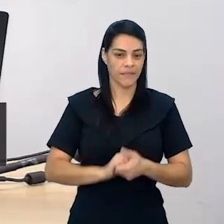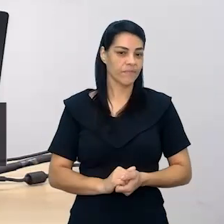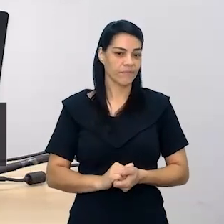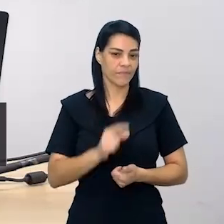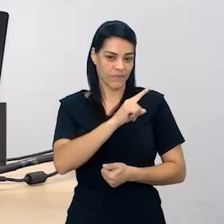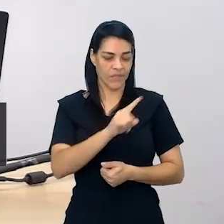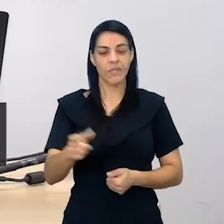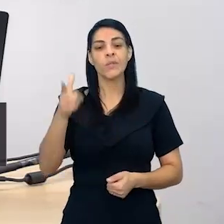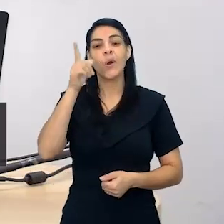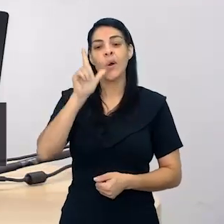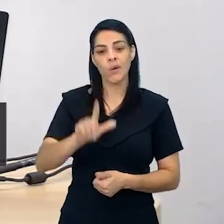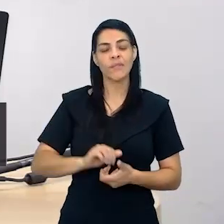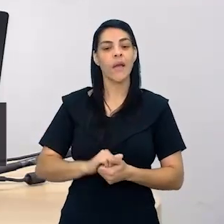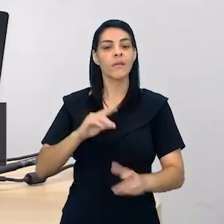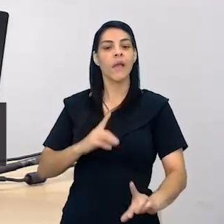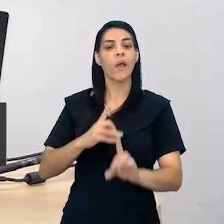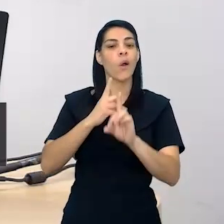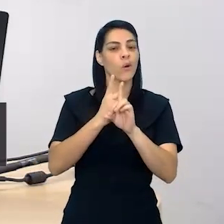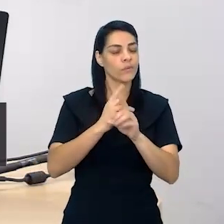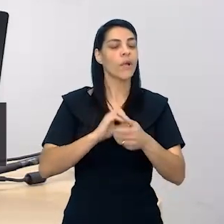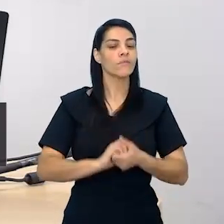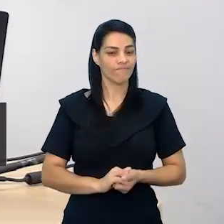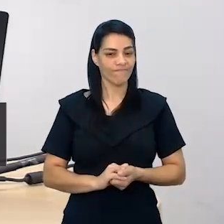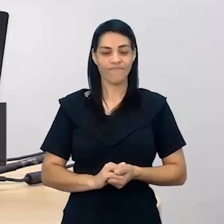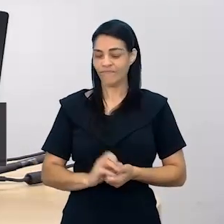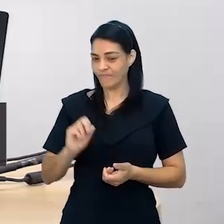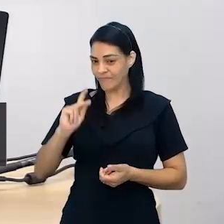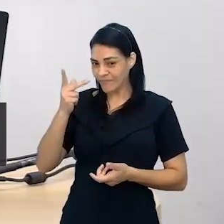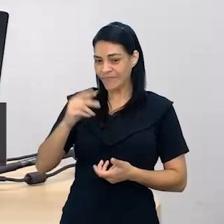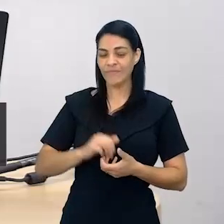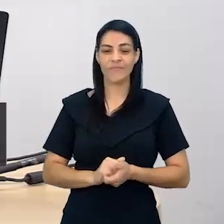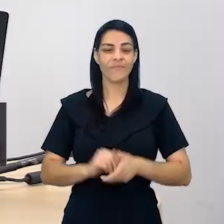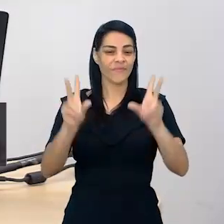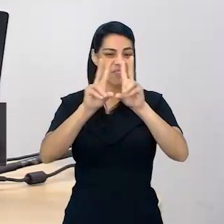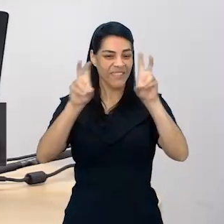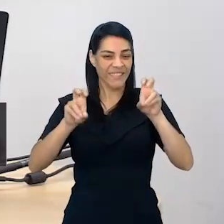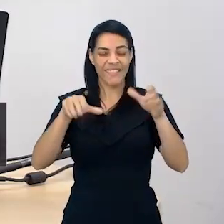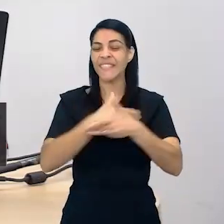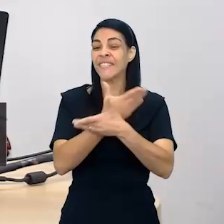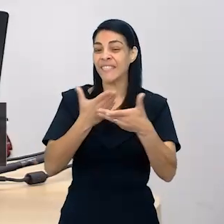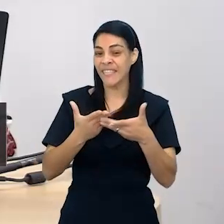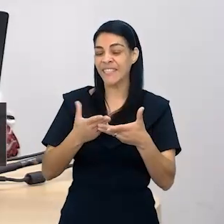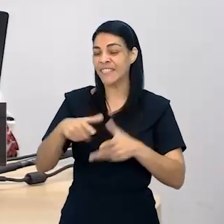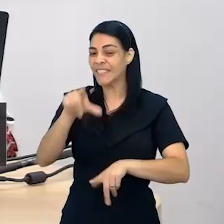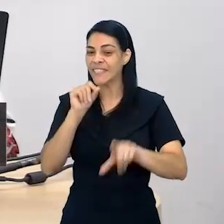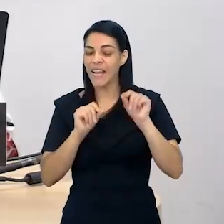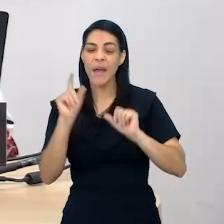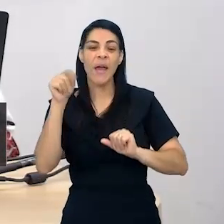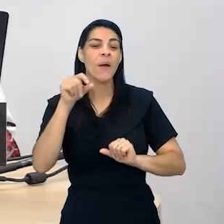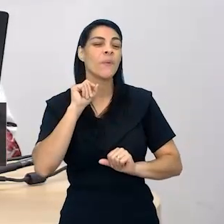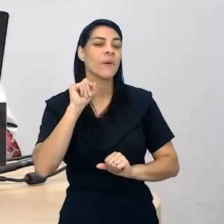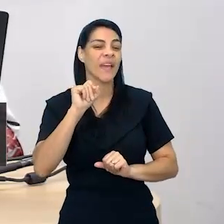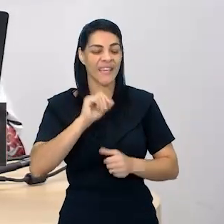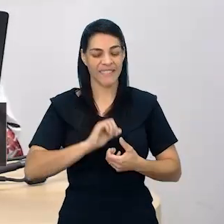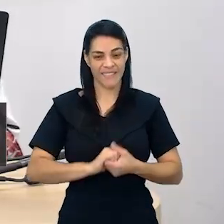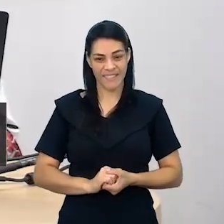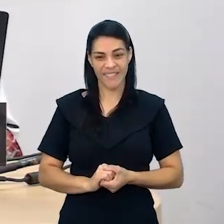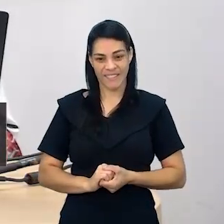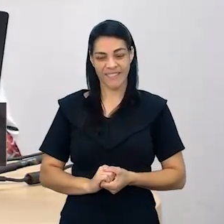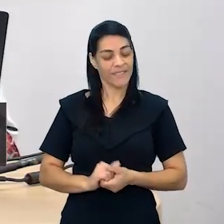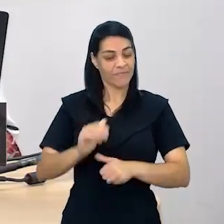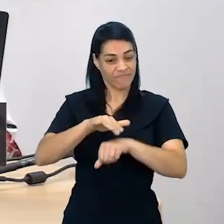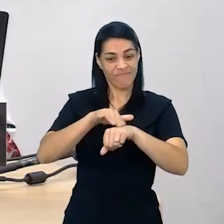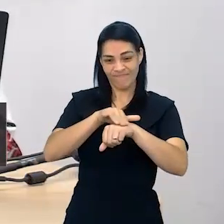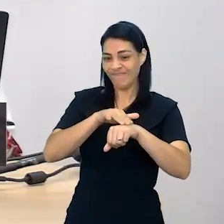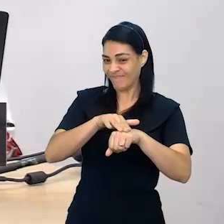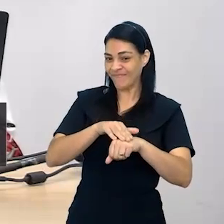aí Vocês conseguem achar fazendo esse filtro os temas aí que a gente selecionou aqui numa